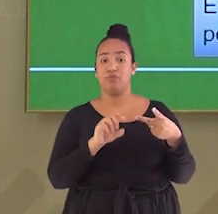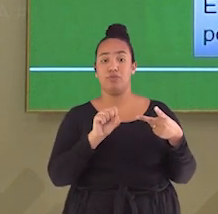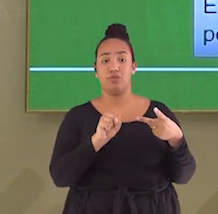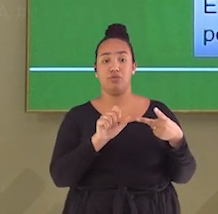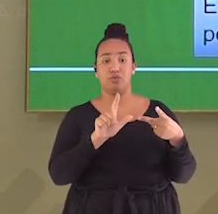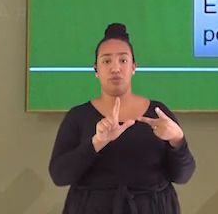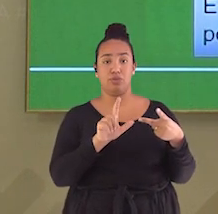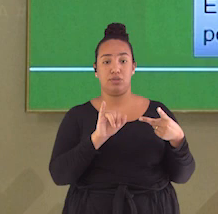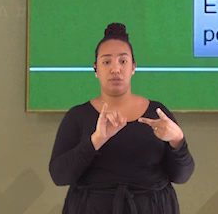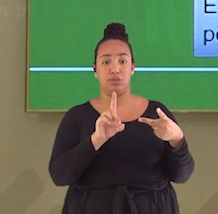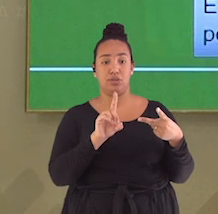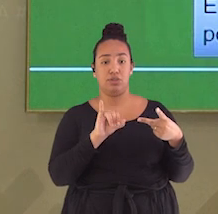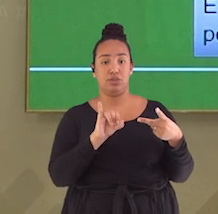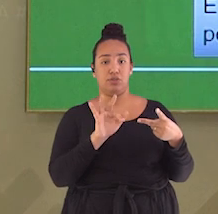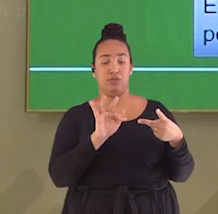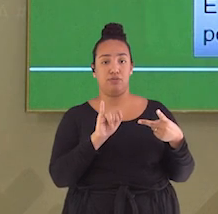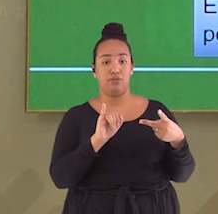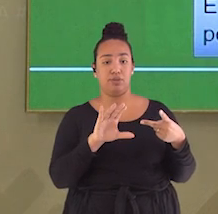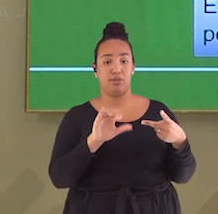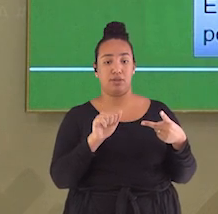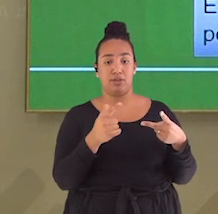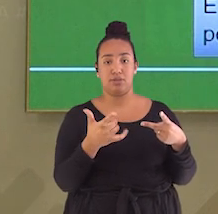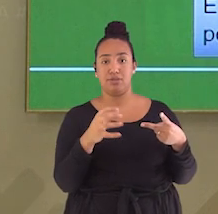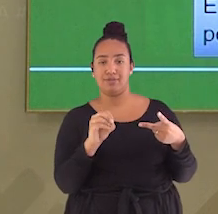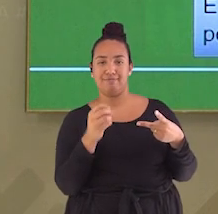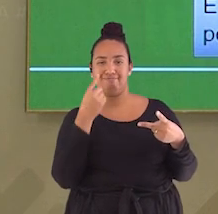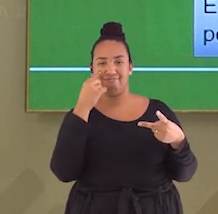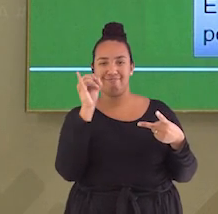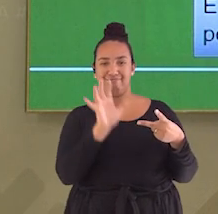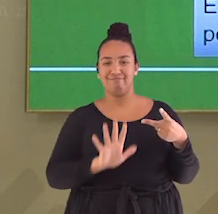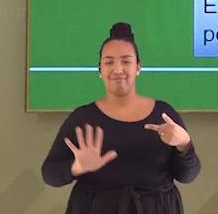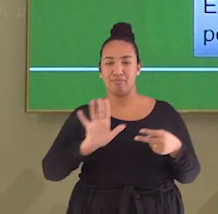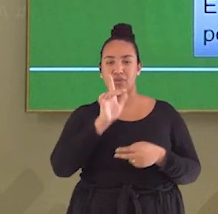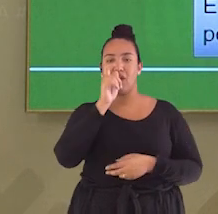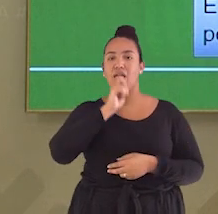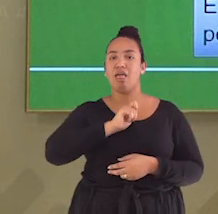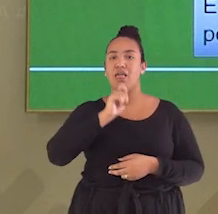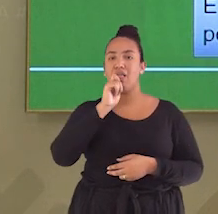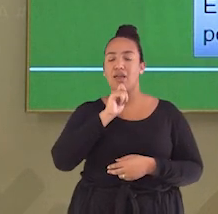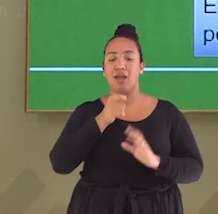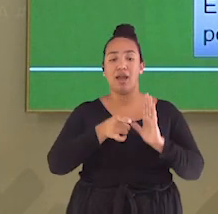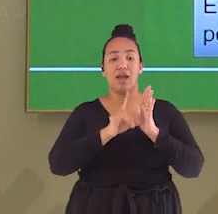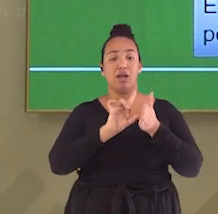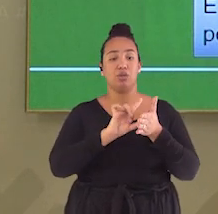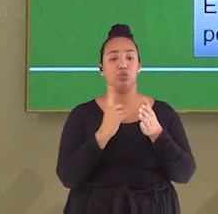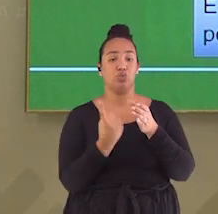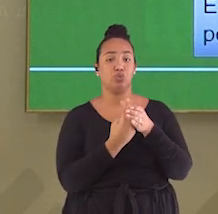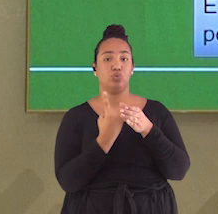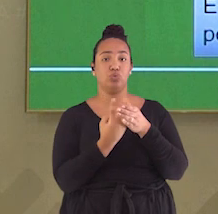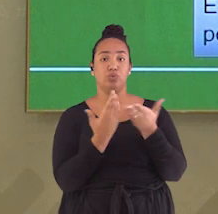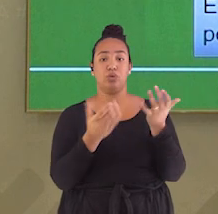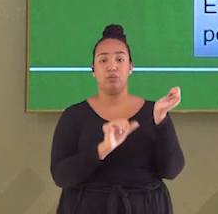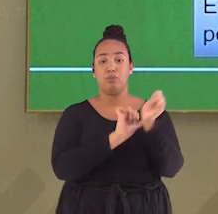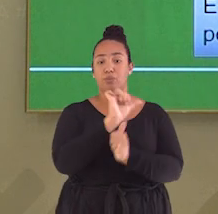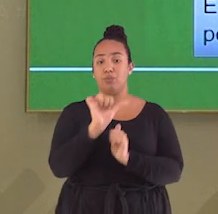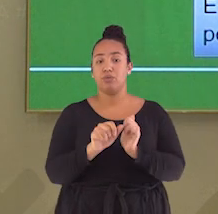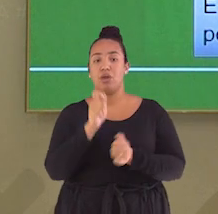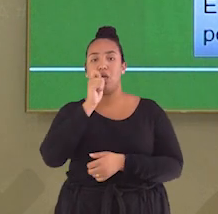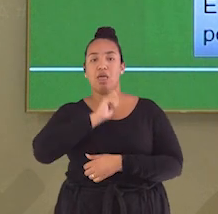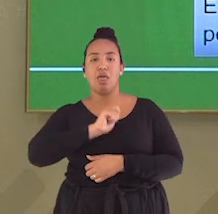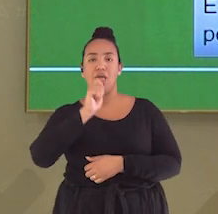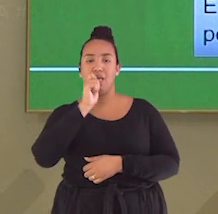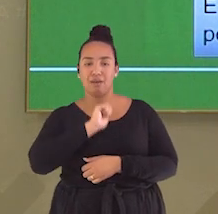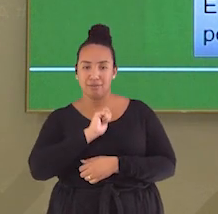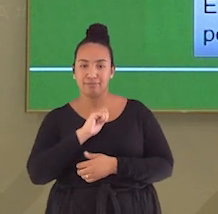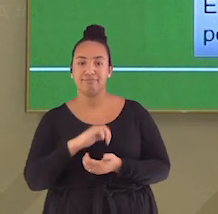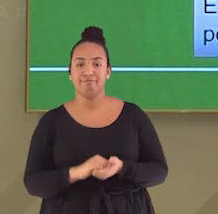solidificação. Temos aqui na imagem o picolé, que era o suco que se transformou em um picolé. É